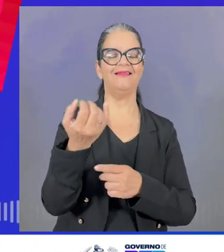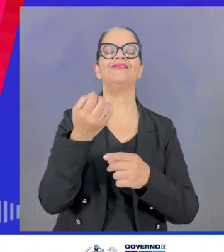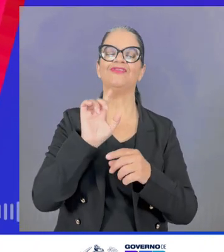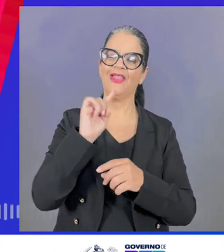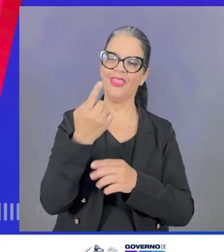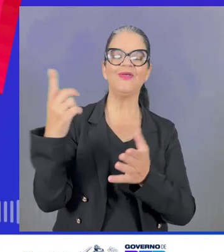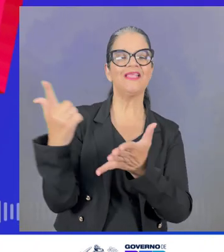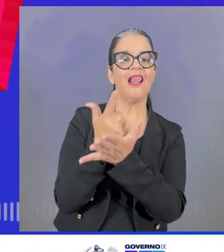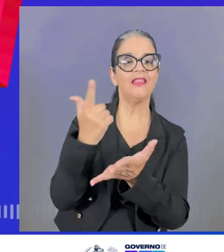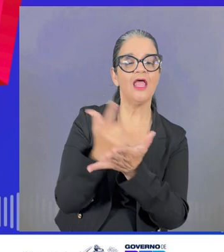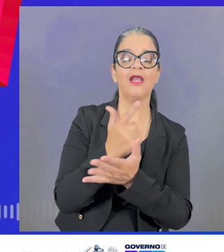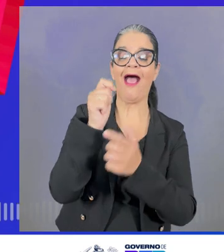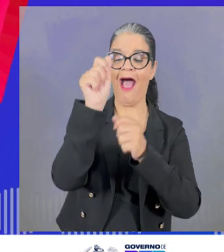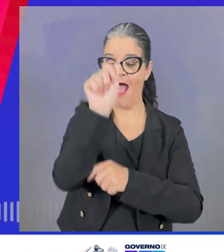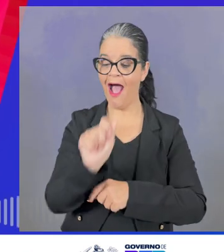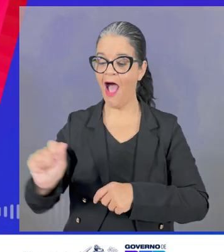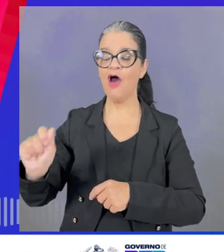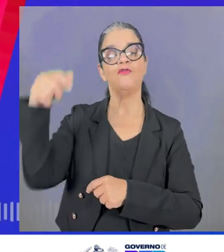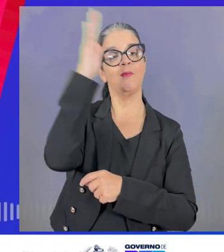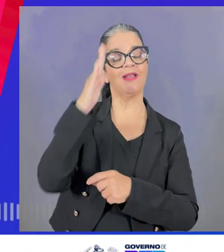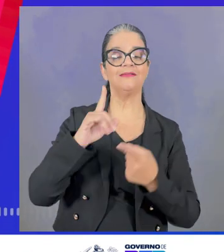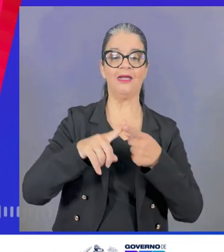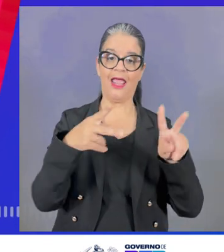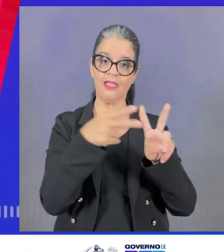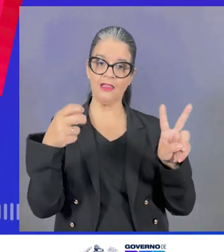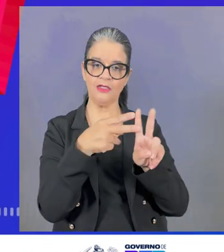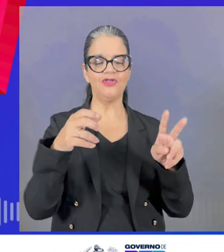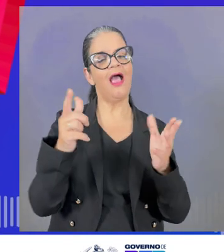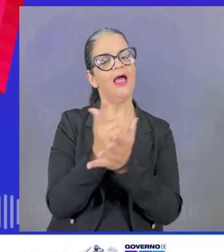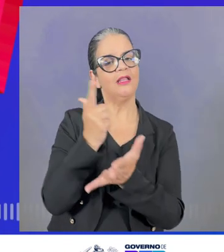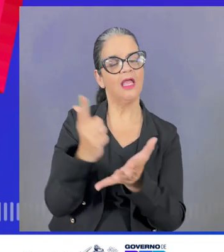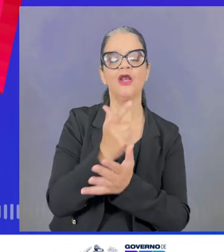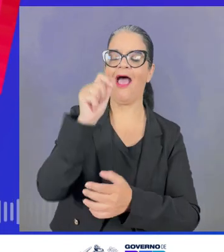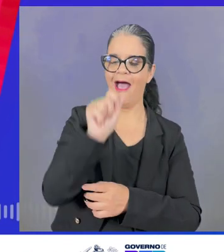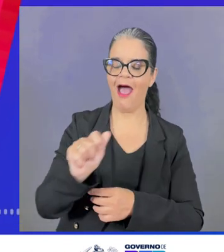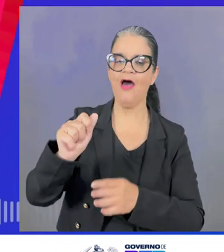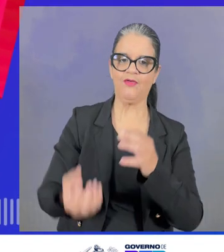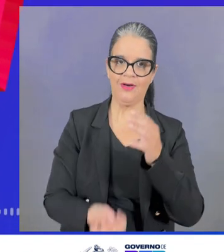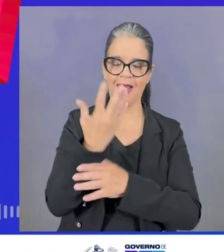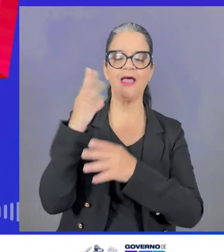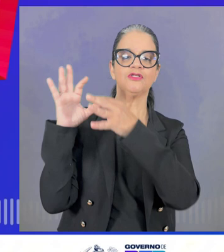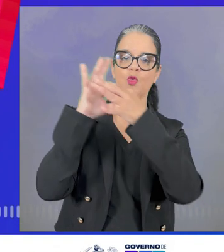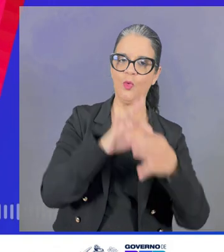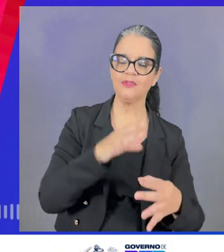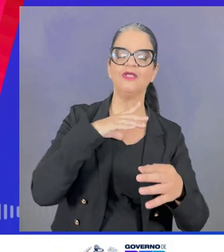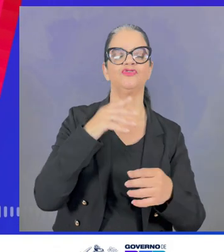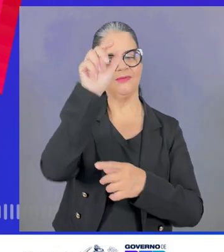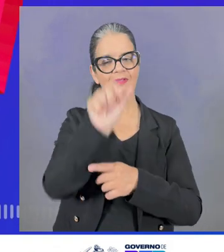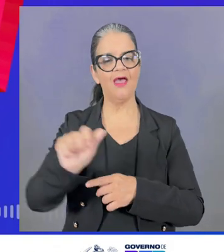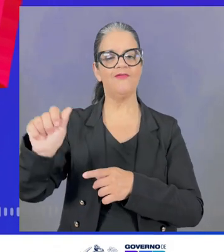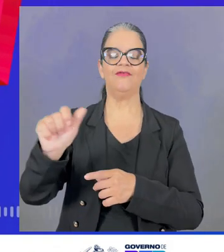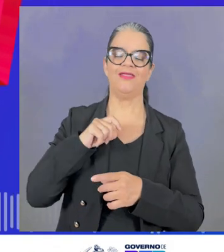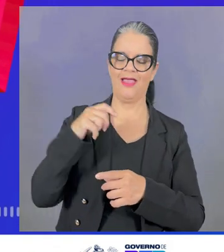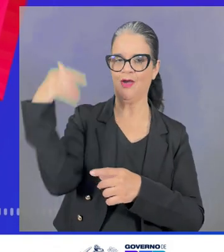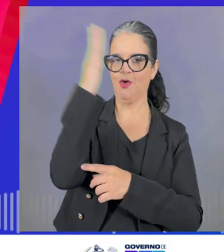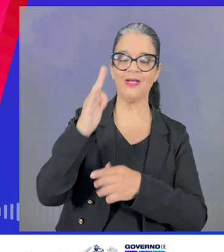literatura a afro-brasileira e a indígena a literatura afro-brasileira nasce do contexto da dispens africana no Brasil